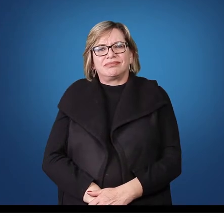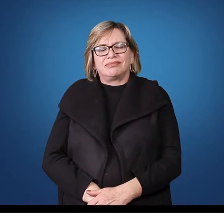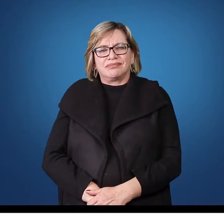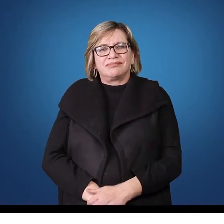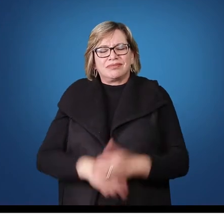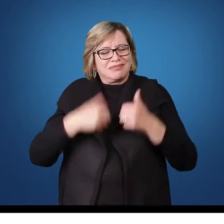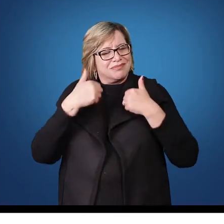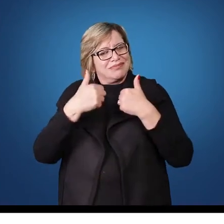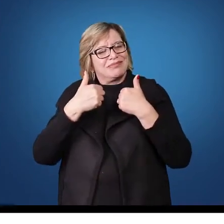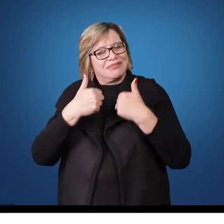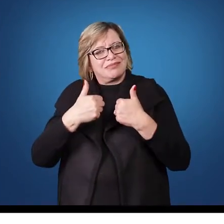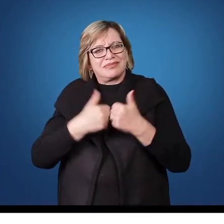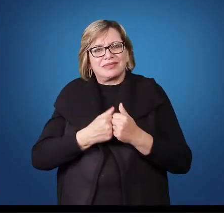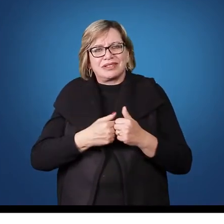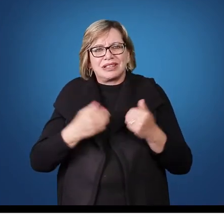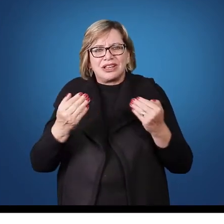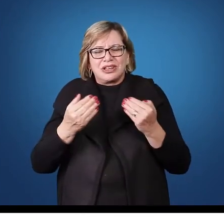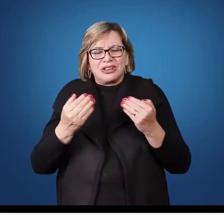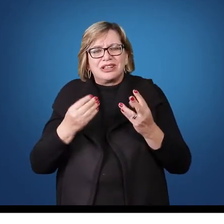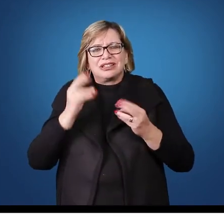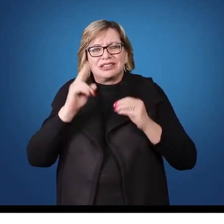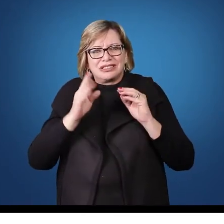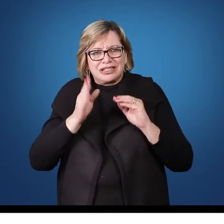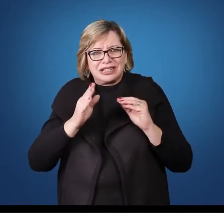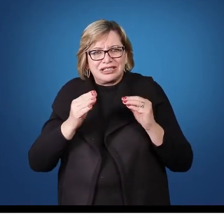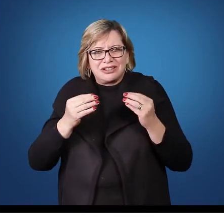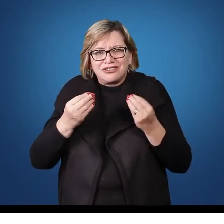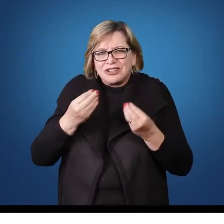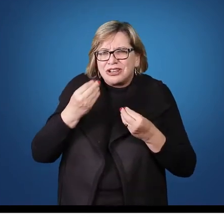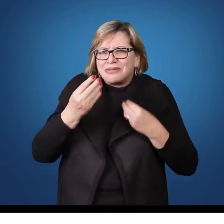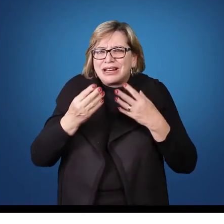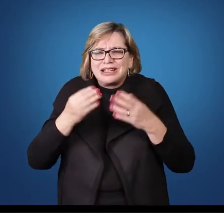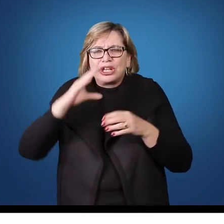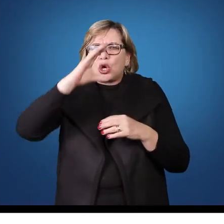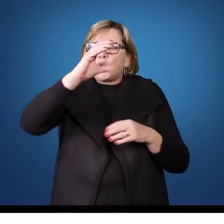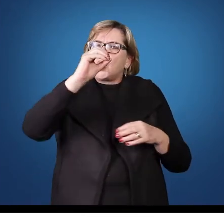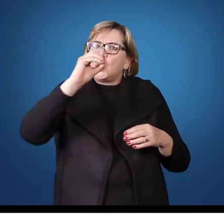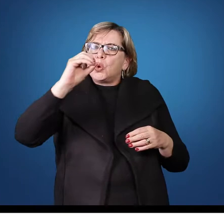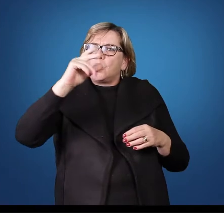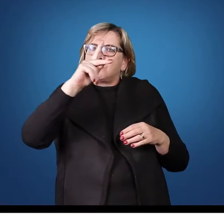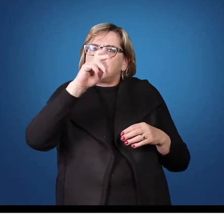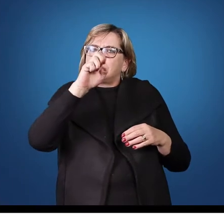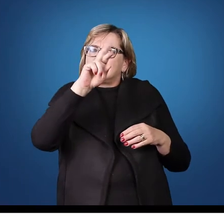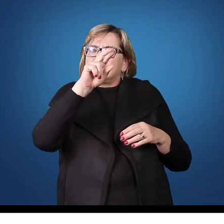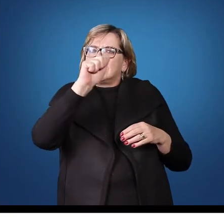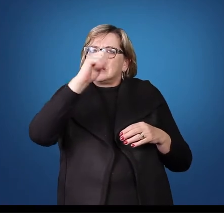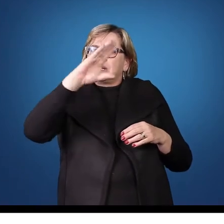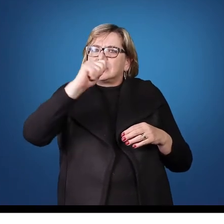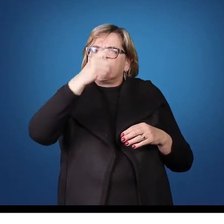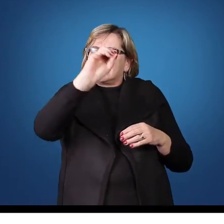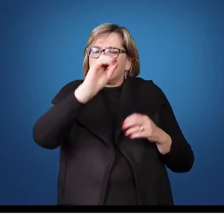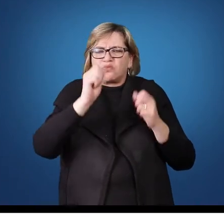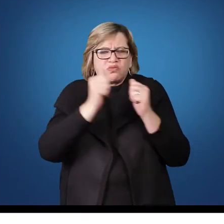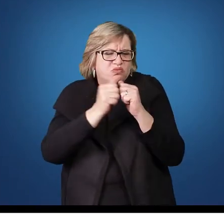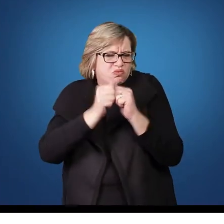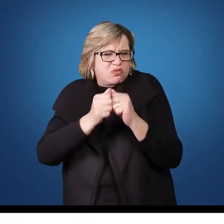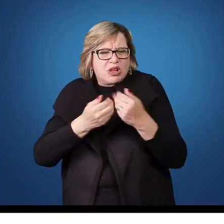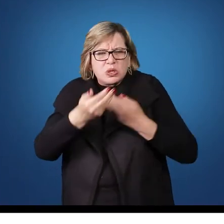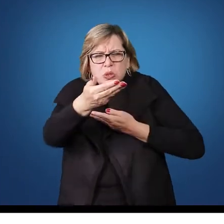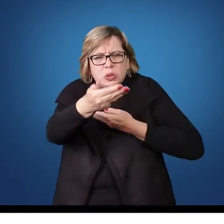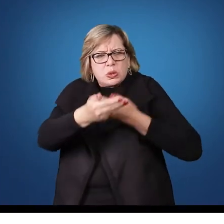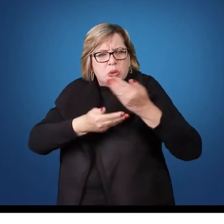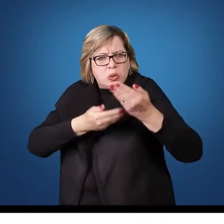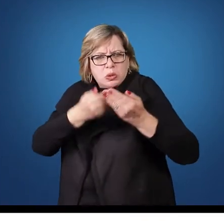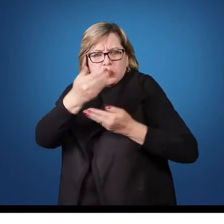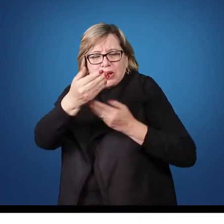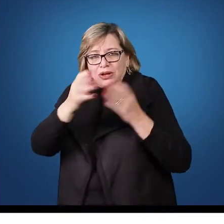Aí, excelente. Nessa fase, eles estão jogando uma forma de jogo de cooperação, um com o outro, no sentido de não deixar essa bola